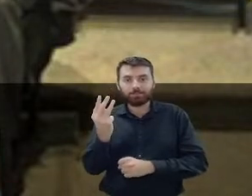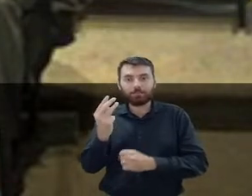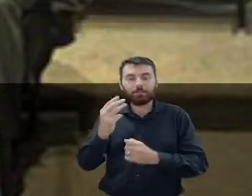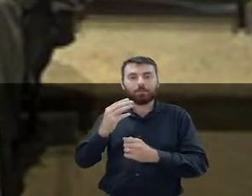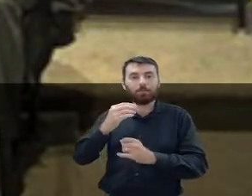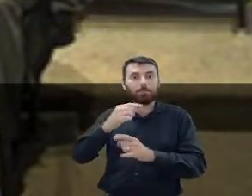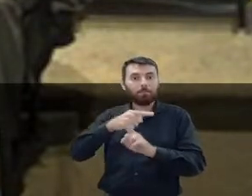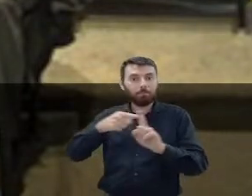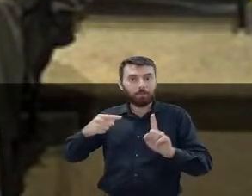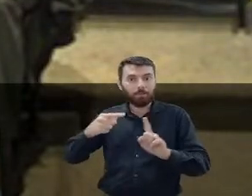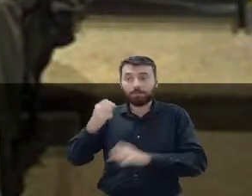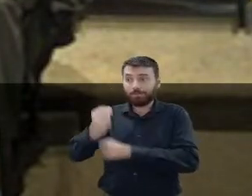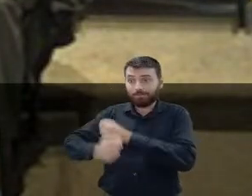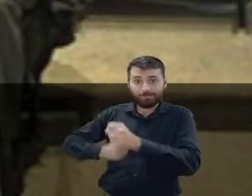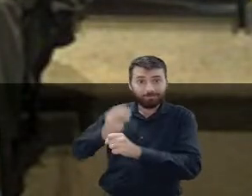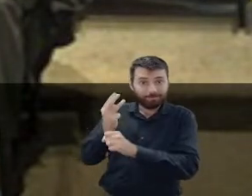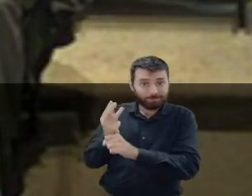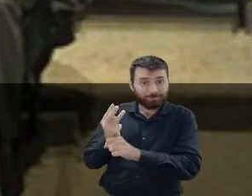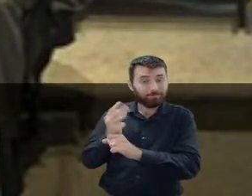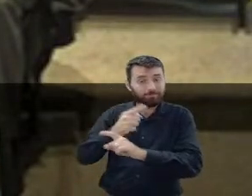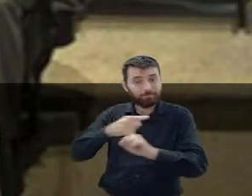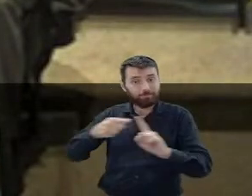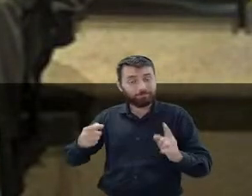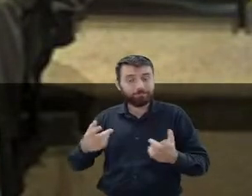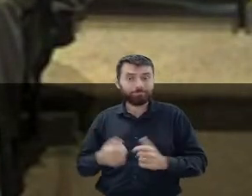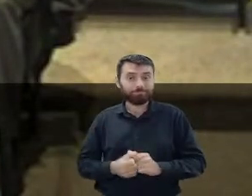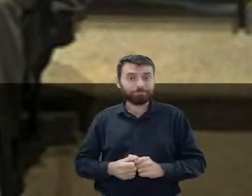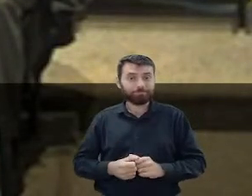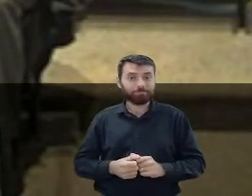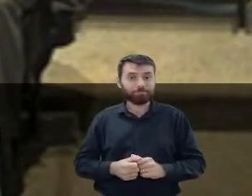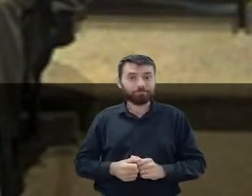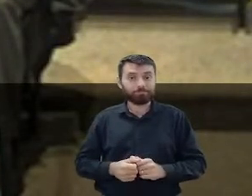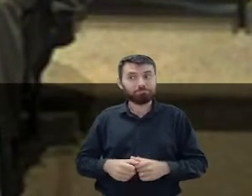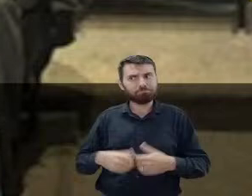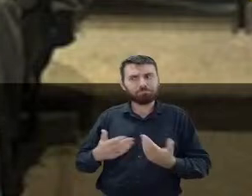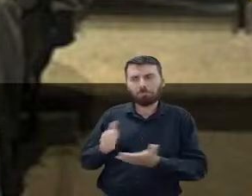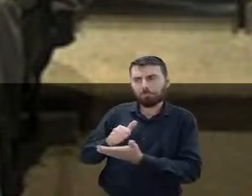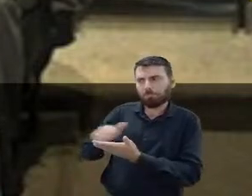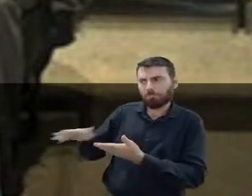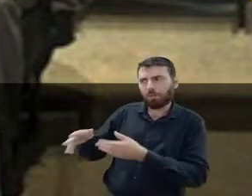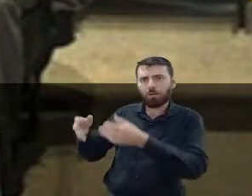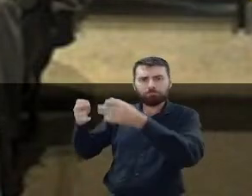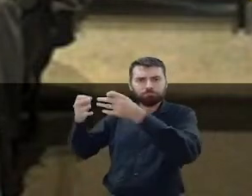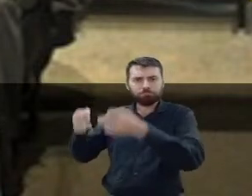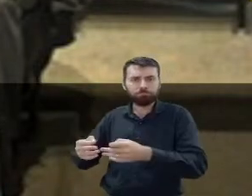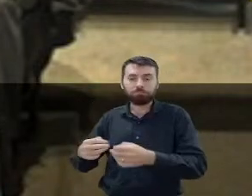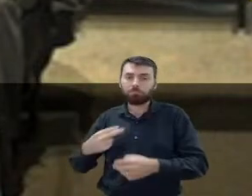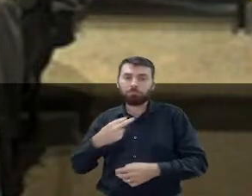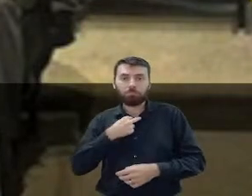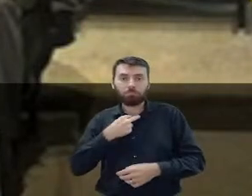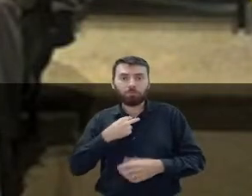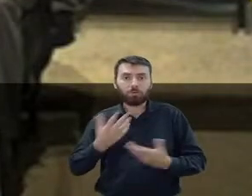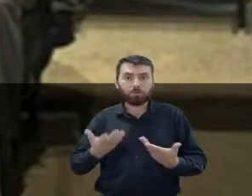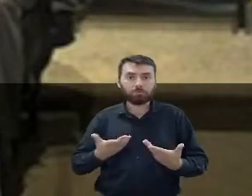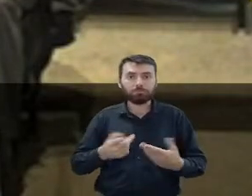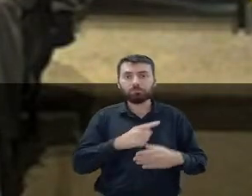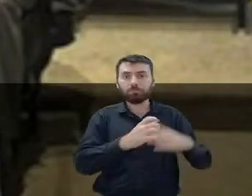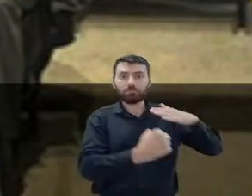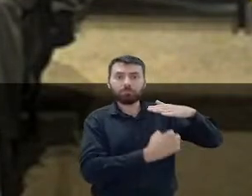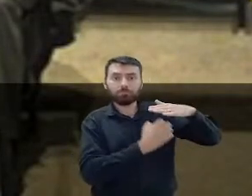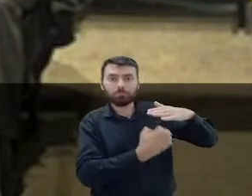ela apta, então não aplica justa causa, não exige o aso, ou basta o empregador se sentir apto ou